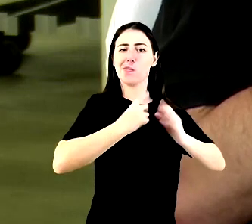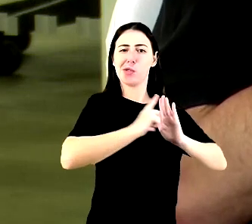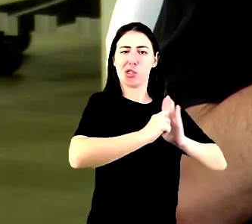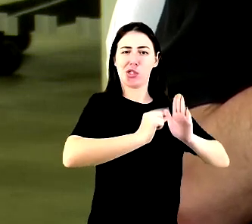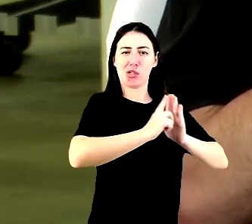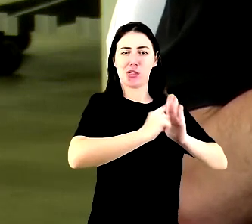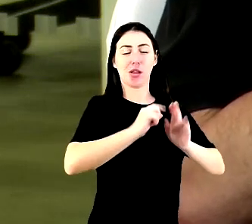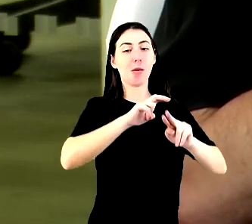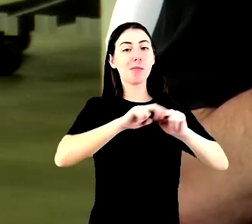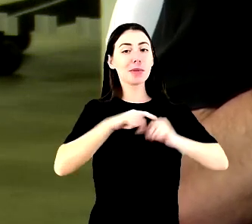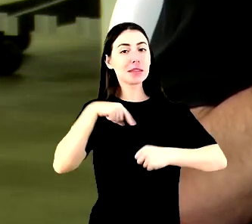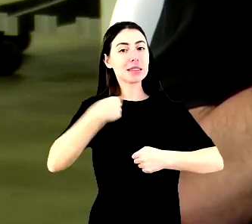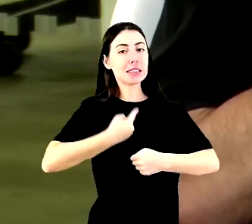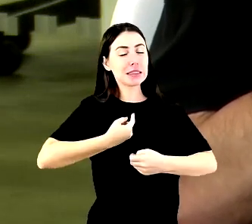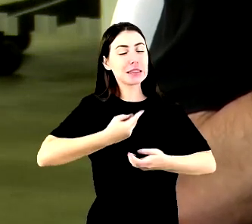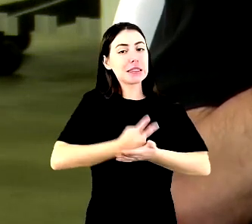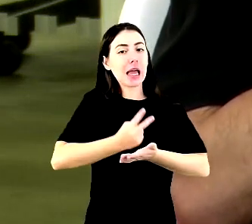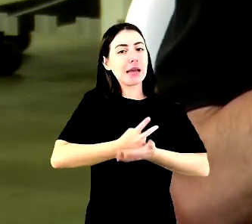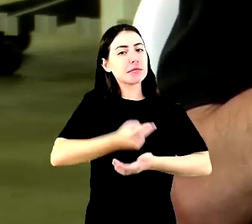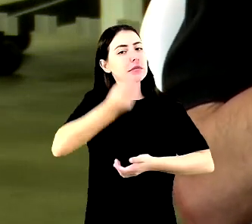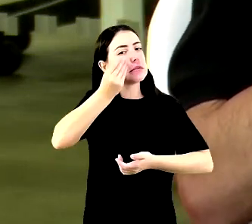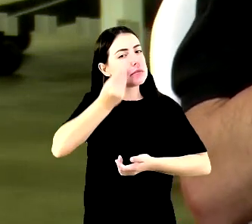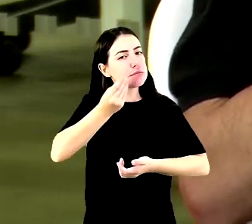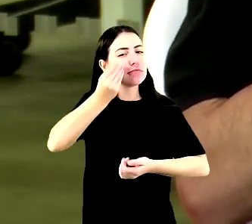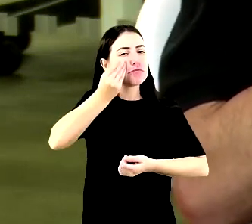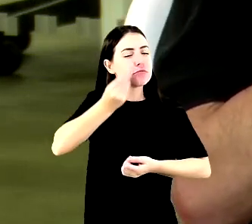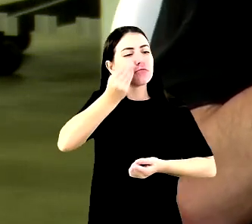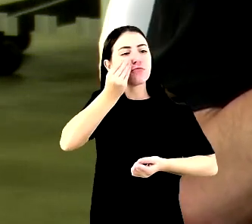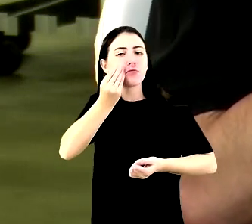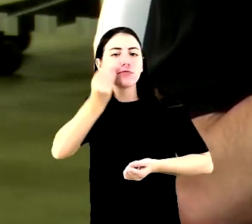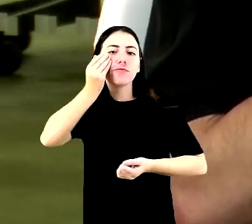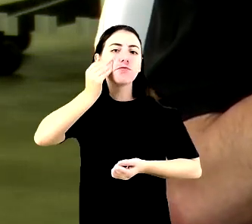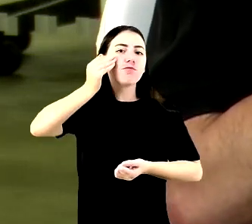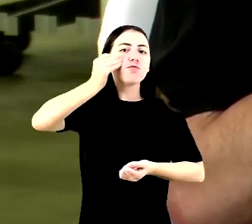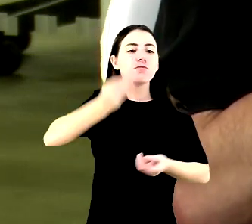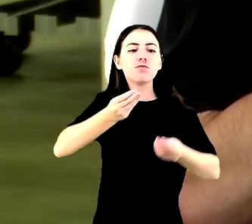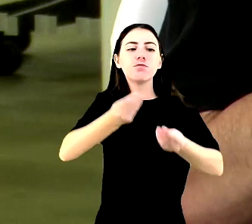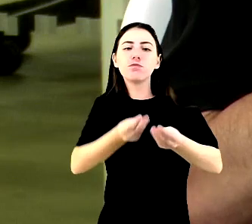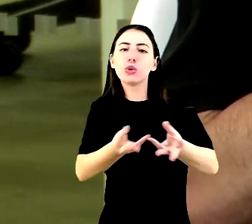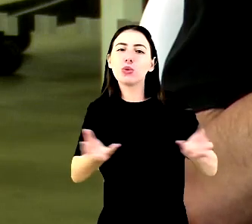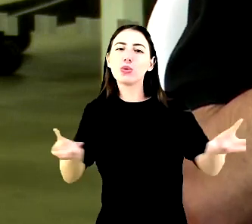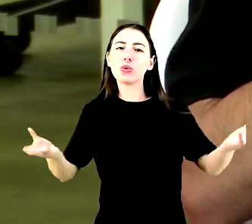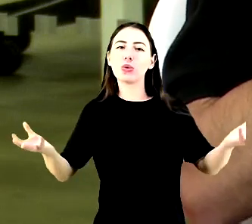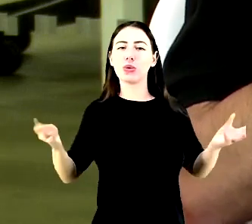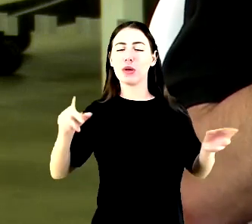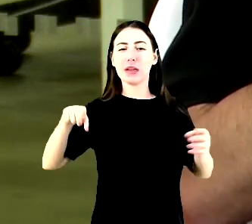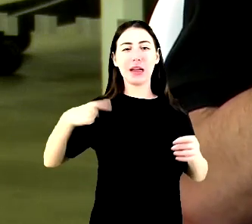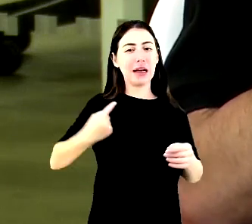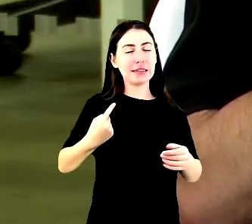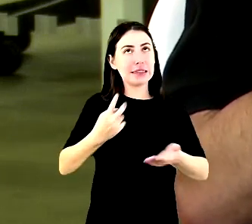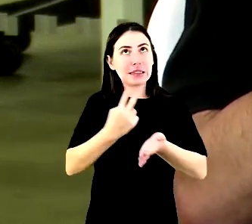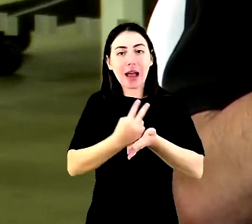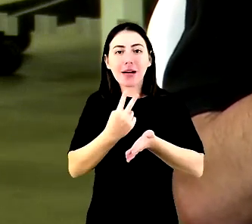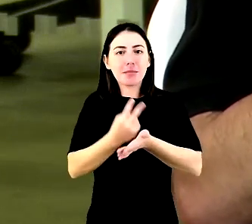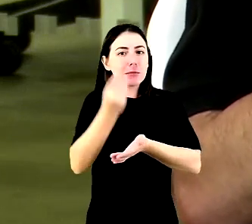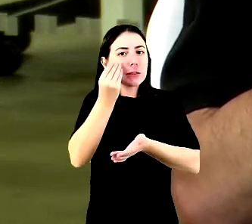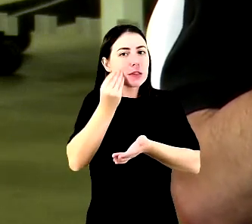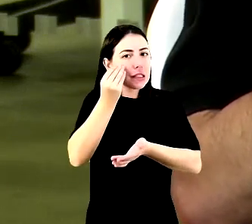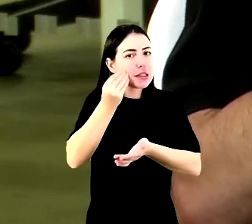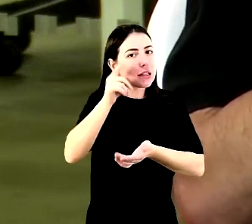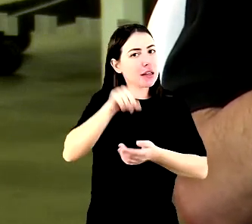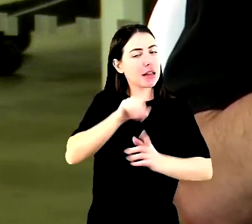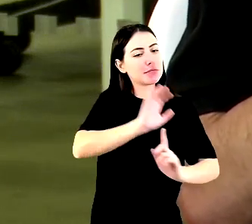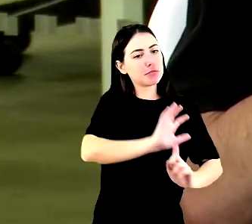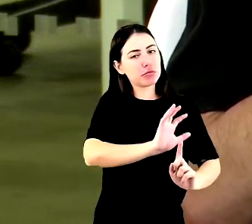experimentação, esse acesso à informação, essa educação. E é isso que a gente tem que tentar trazer para os nossos clientes, é o digital para